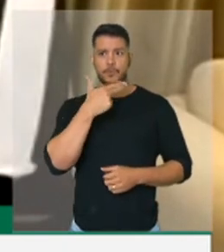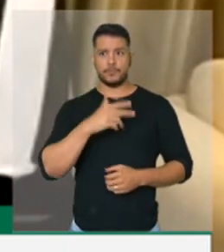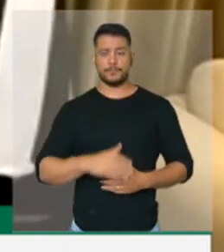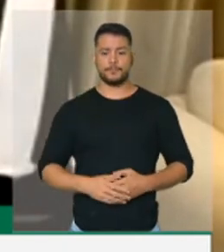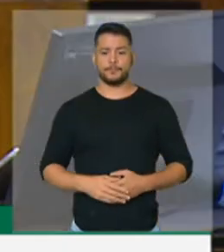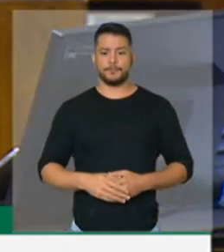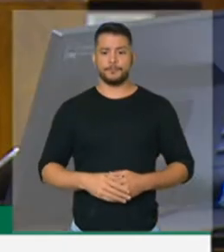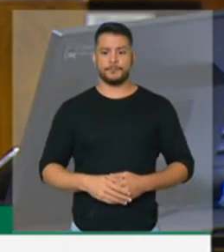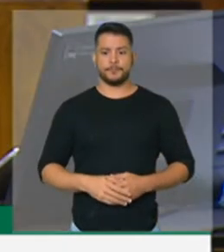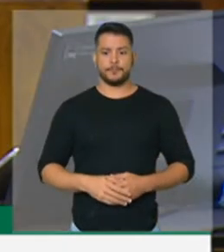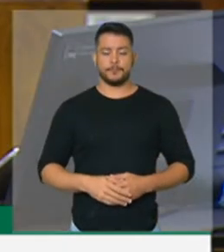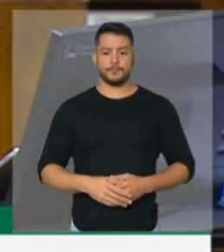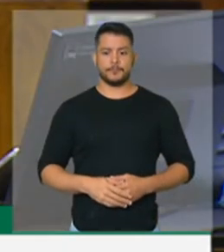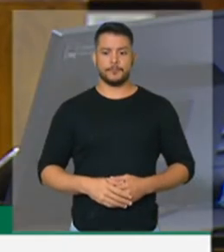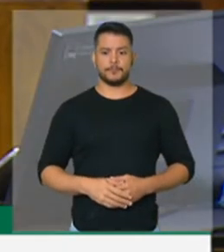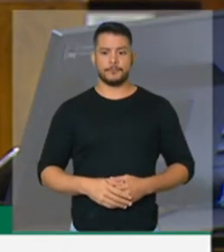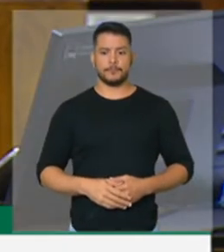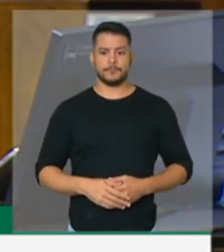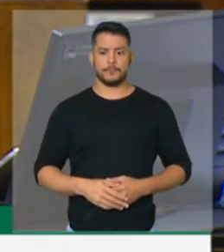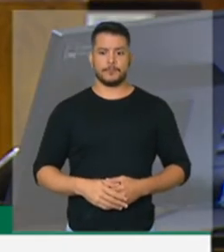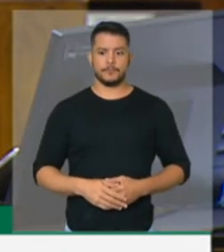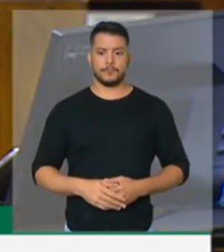Para concluir, deputado.